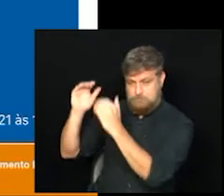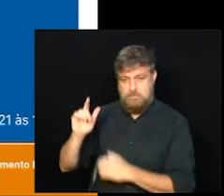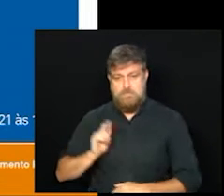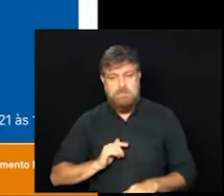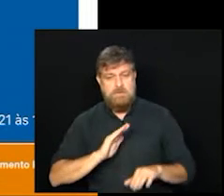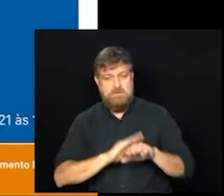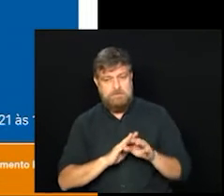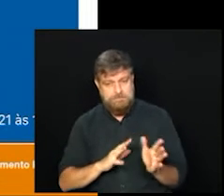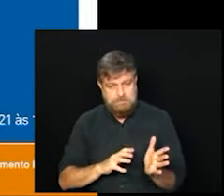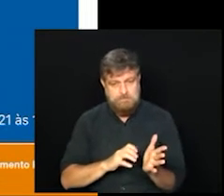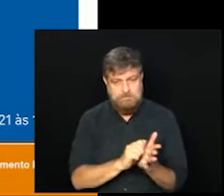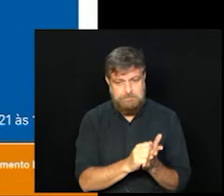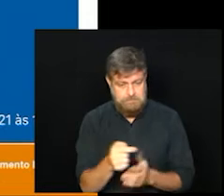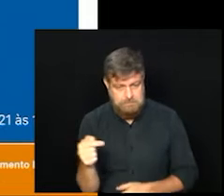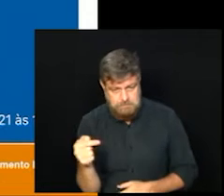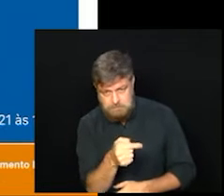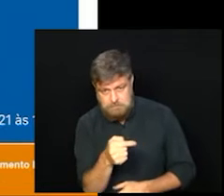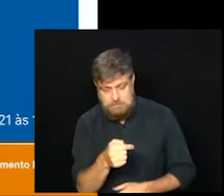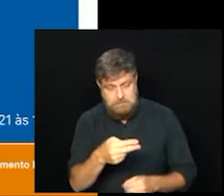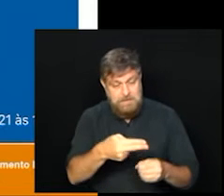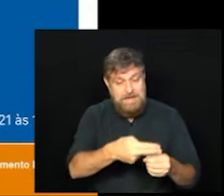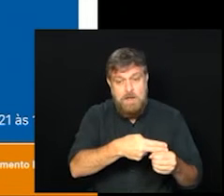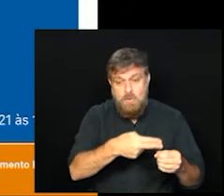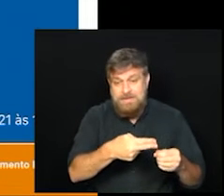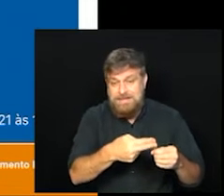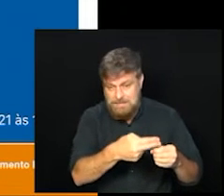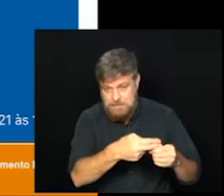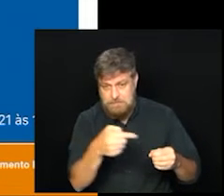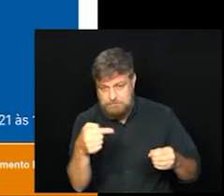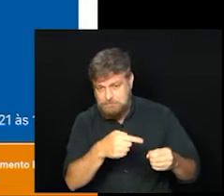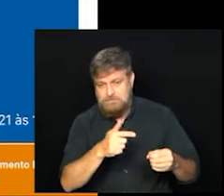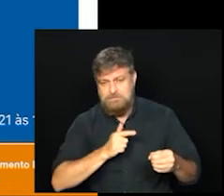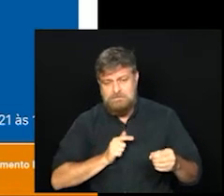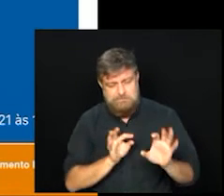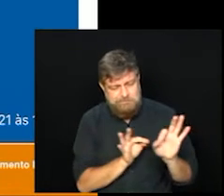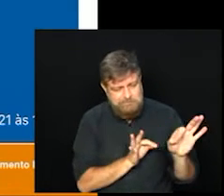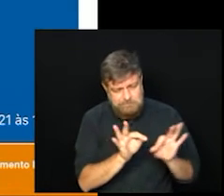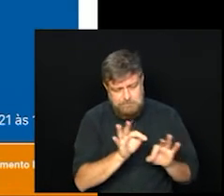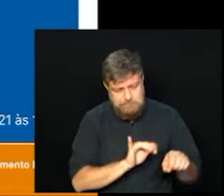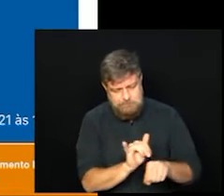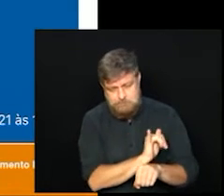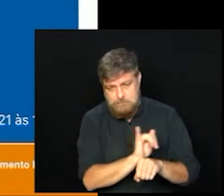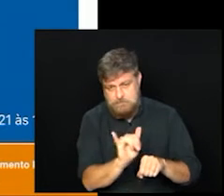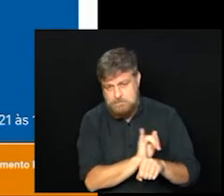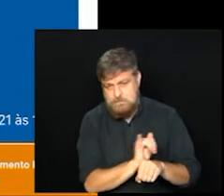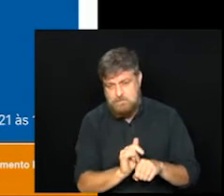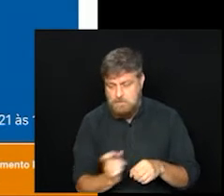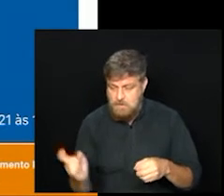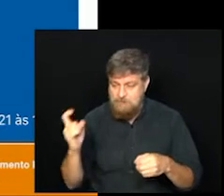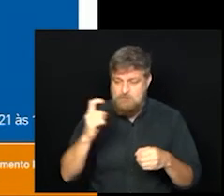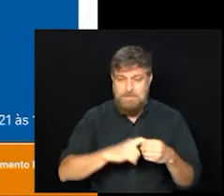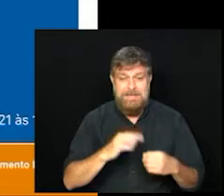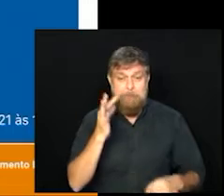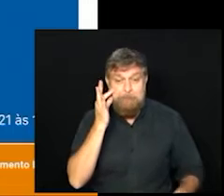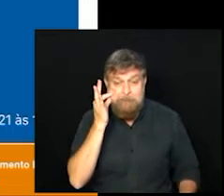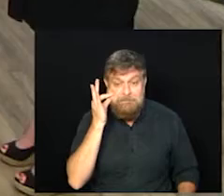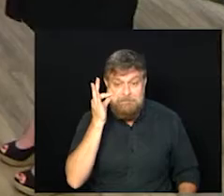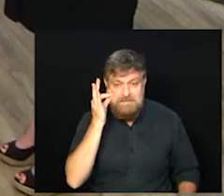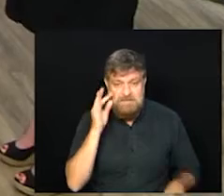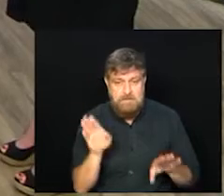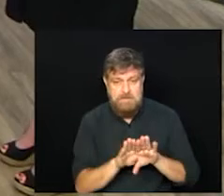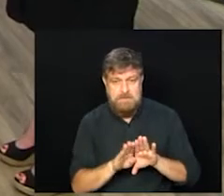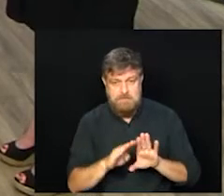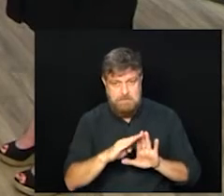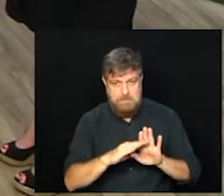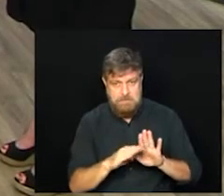esse agendamento lá do pessoal no local de trabalho. A Unicamp que tem um planejamento da volta às atividades presenciais e também da